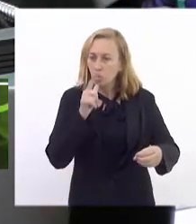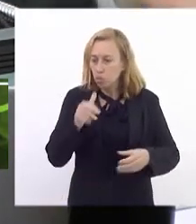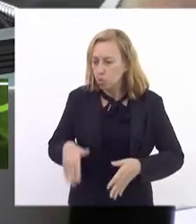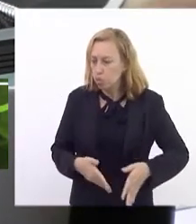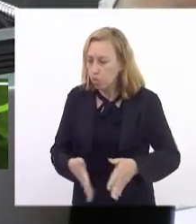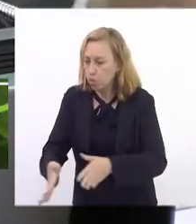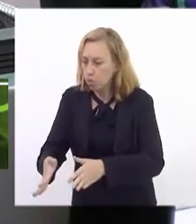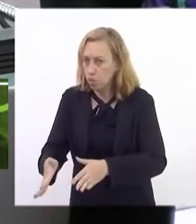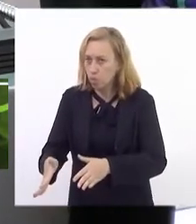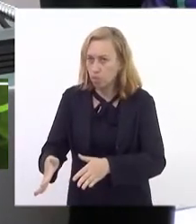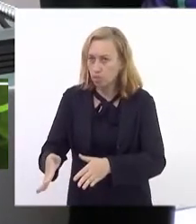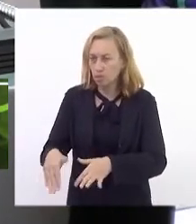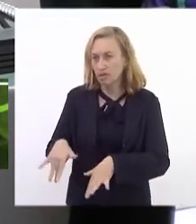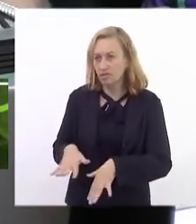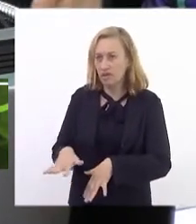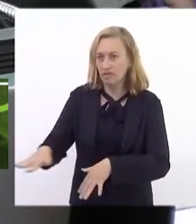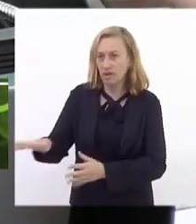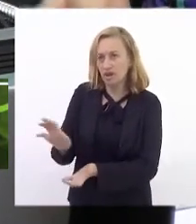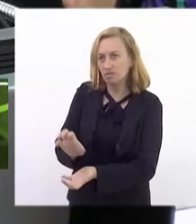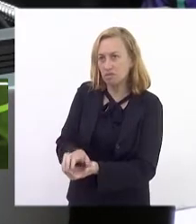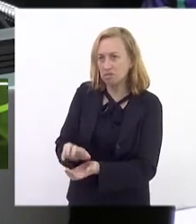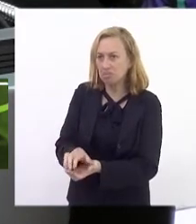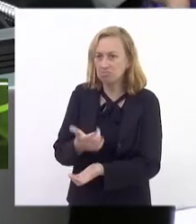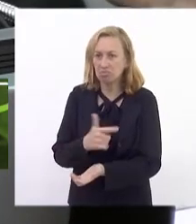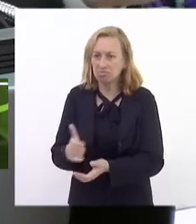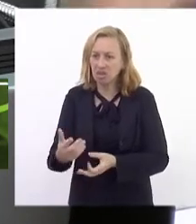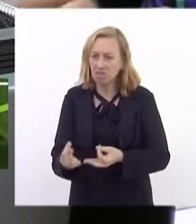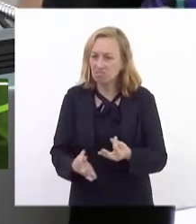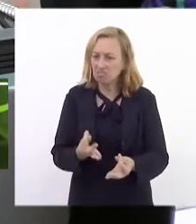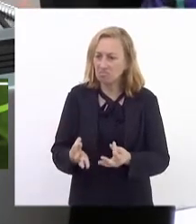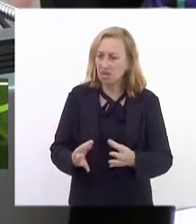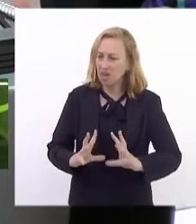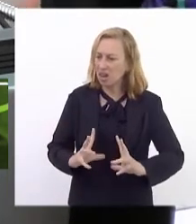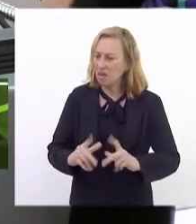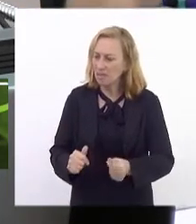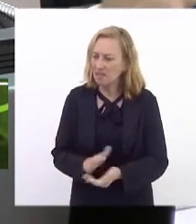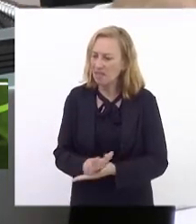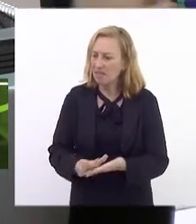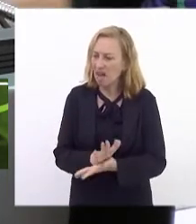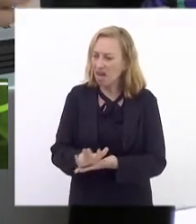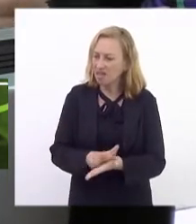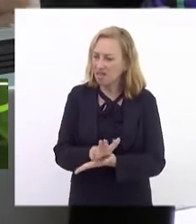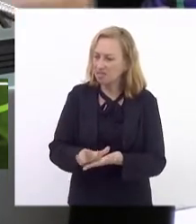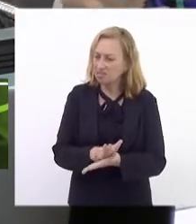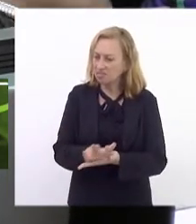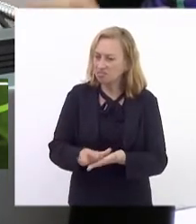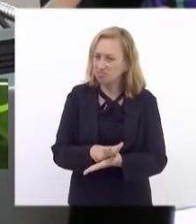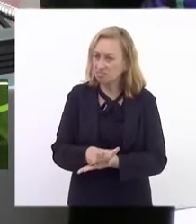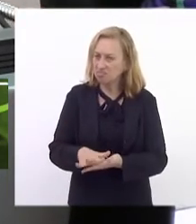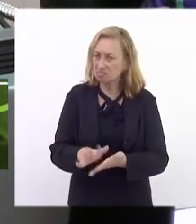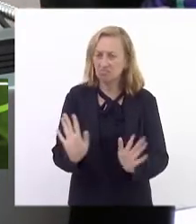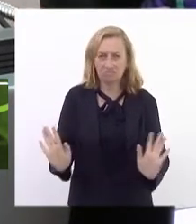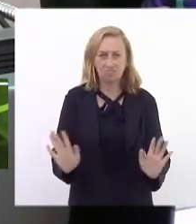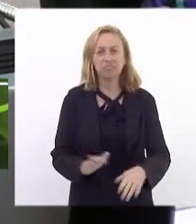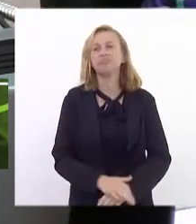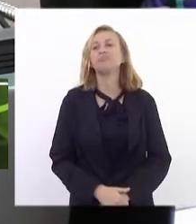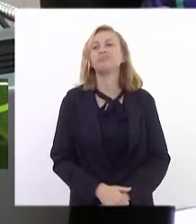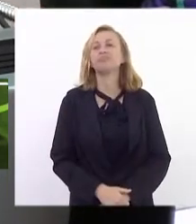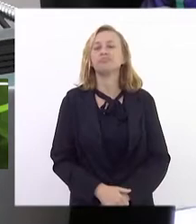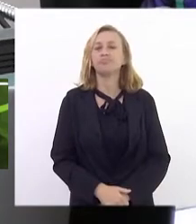joga sem tratamento, sem absolutamente nada. É uma reversão de expectativa,